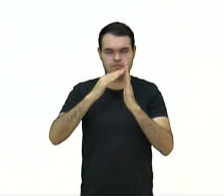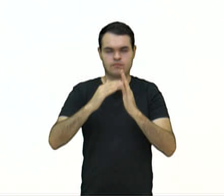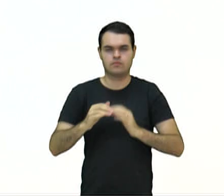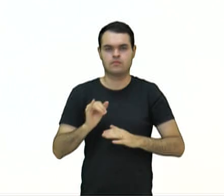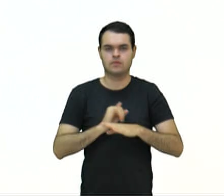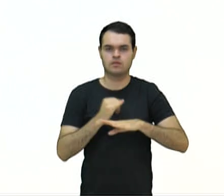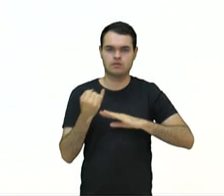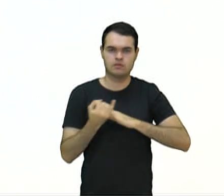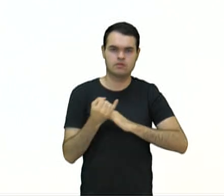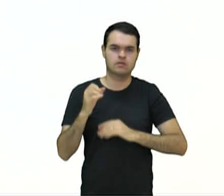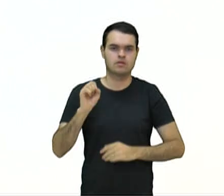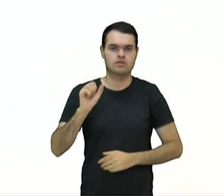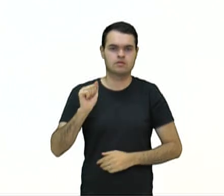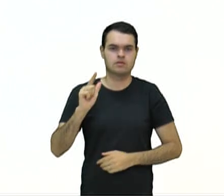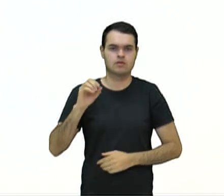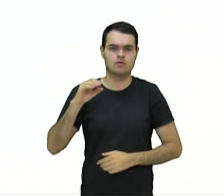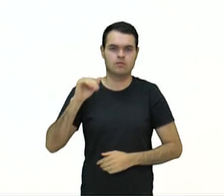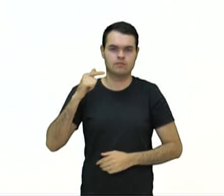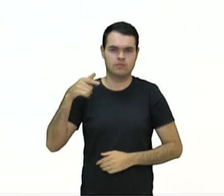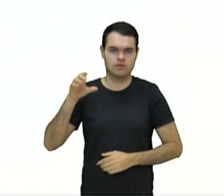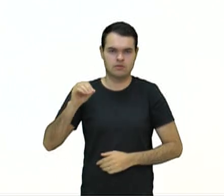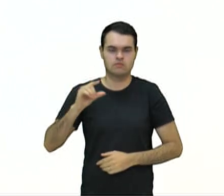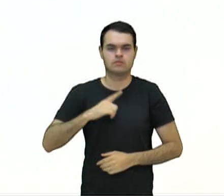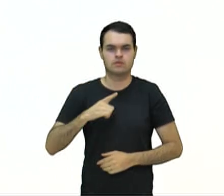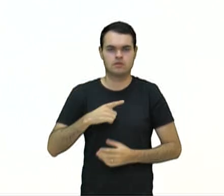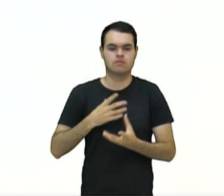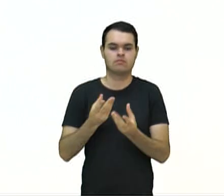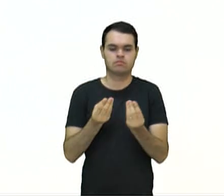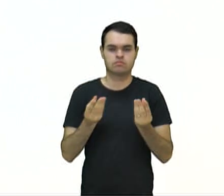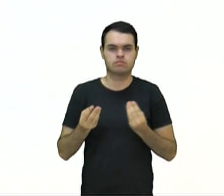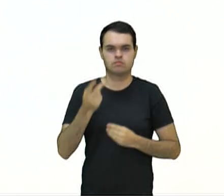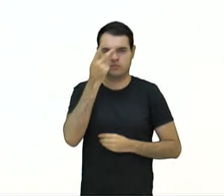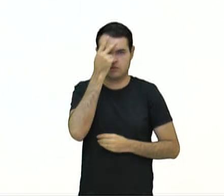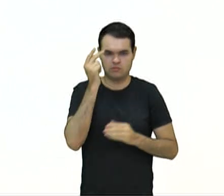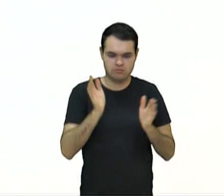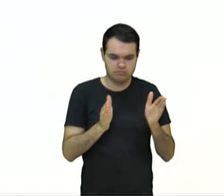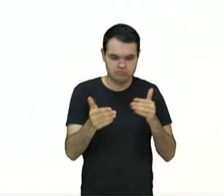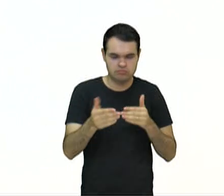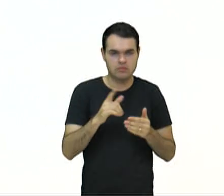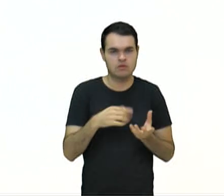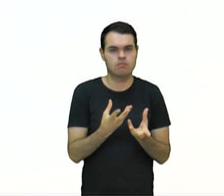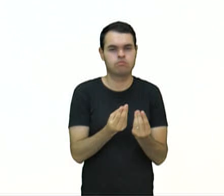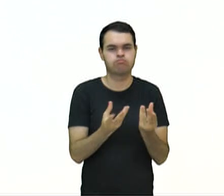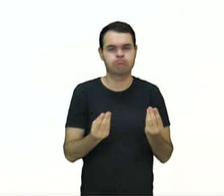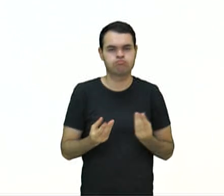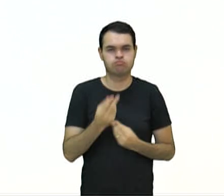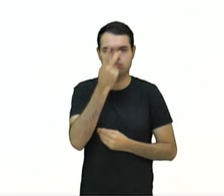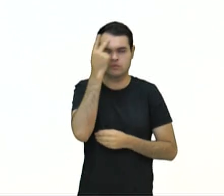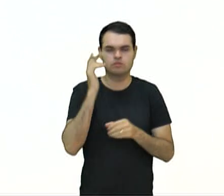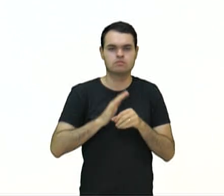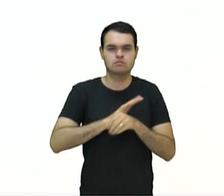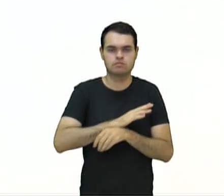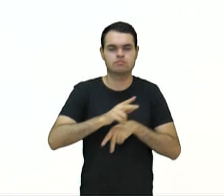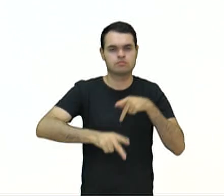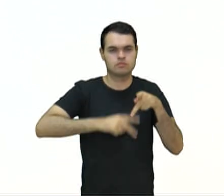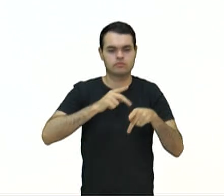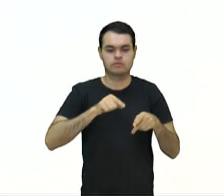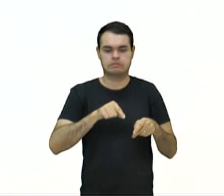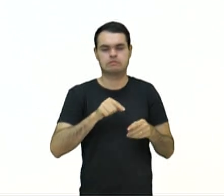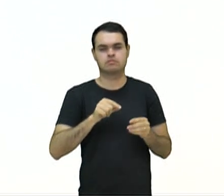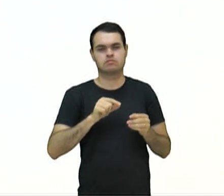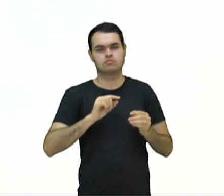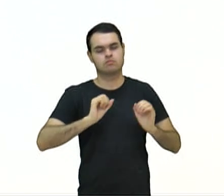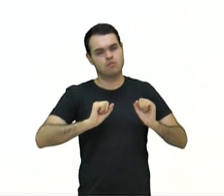uma quantidade populacional, pelo tamanho do território, ela é super populosa. Isso traz alguns